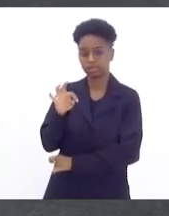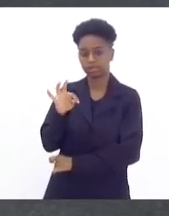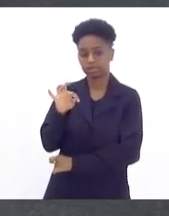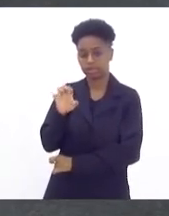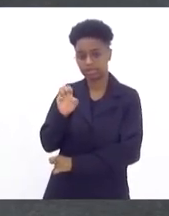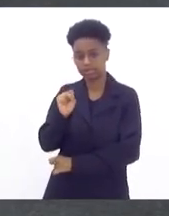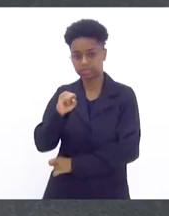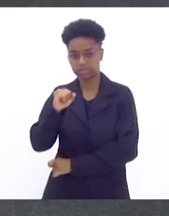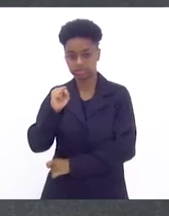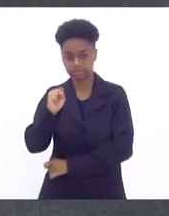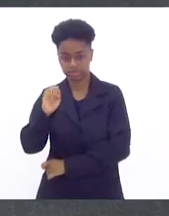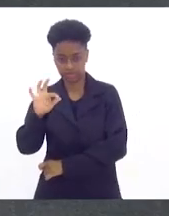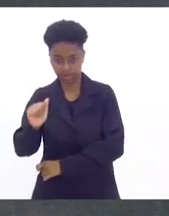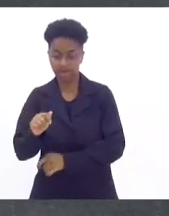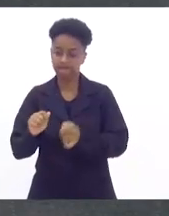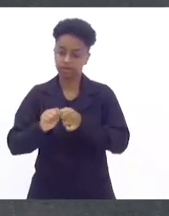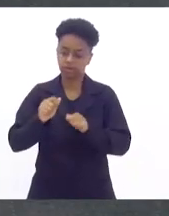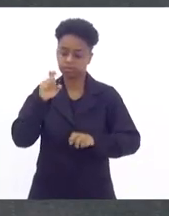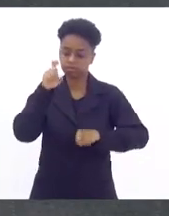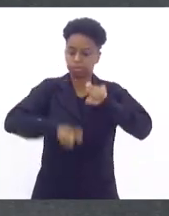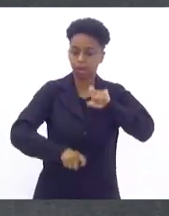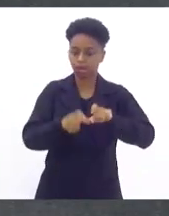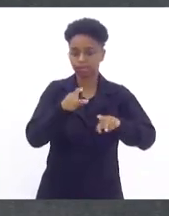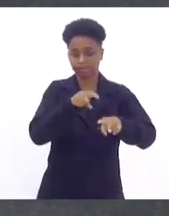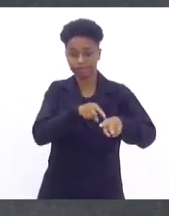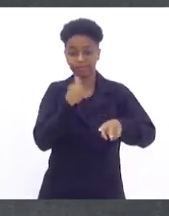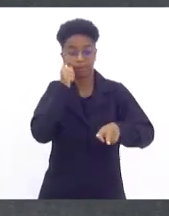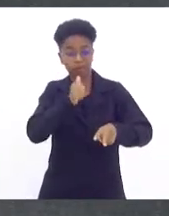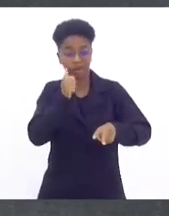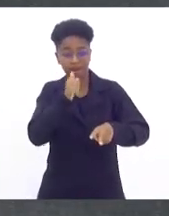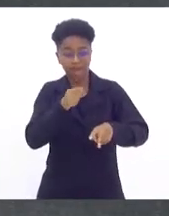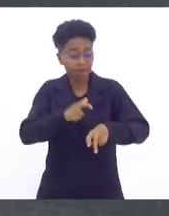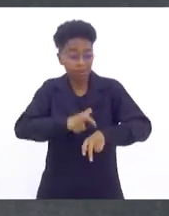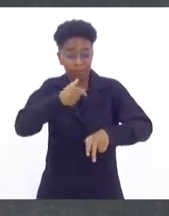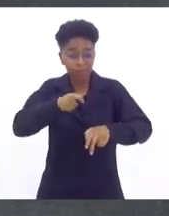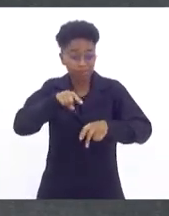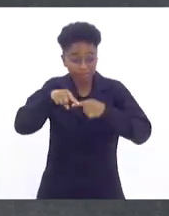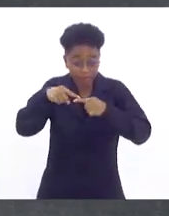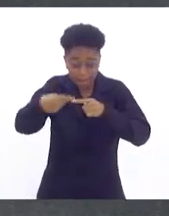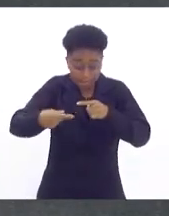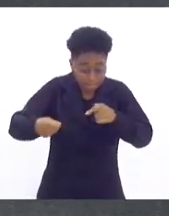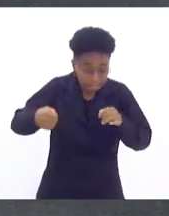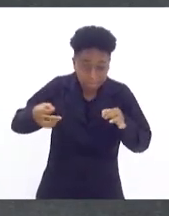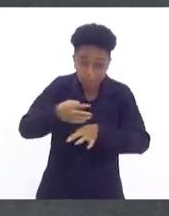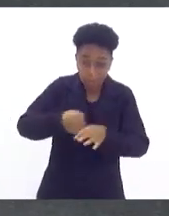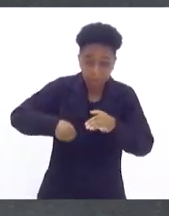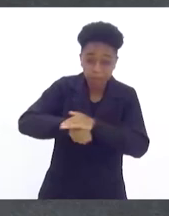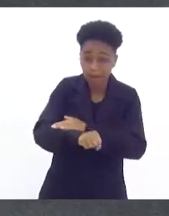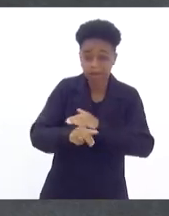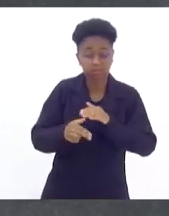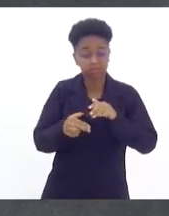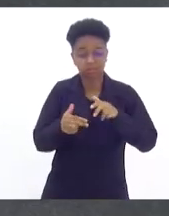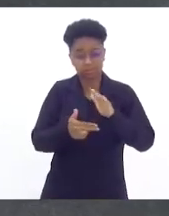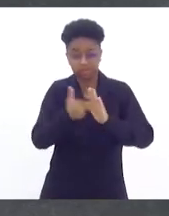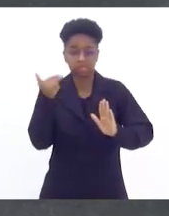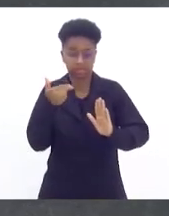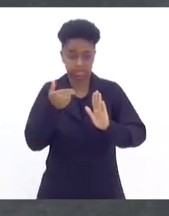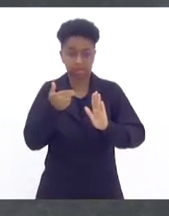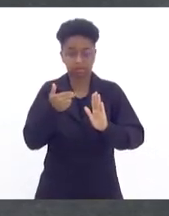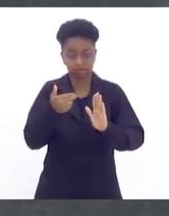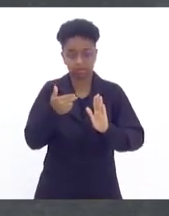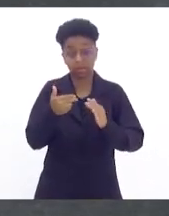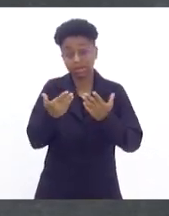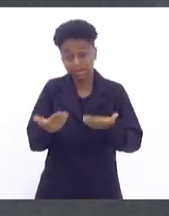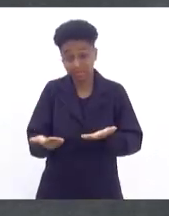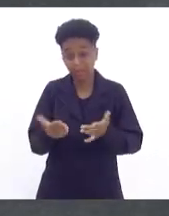de estupro né de uma mulher que acabava de ter um parto cesariano e diante